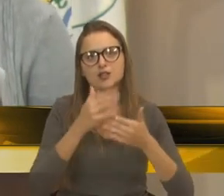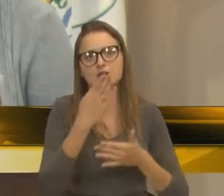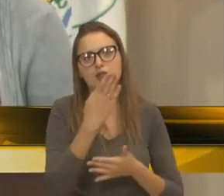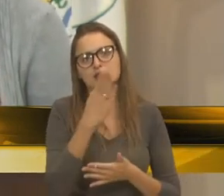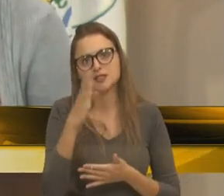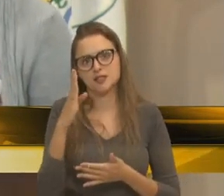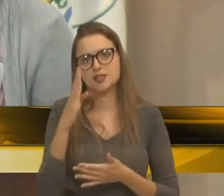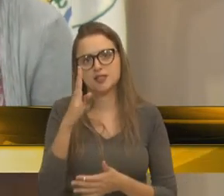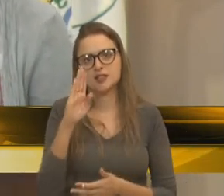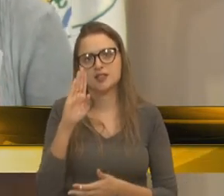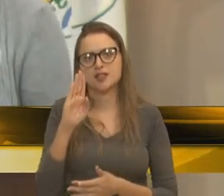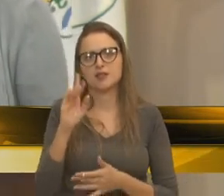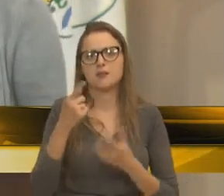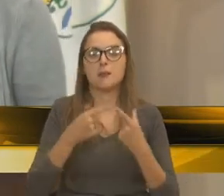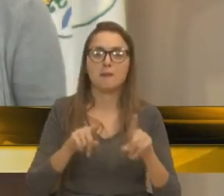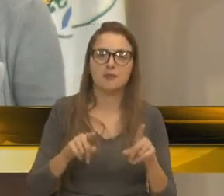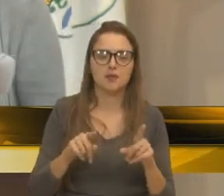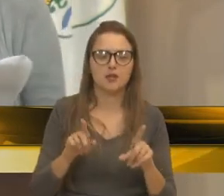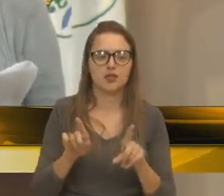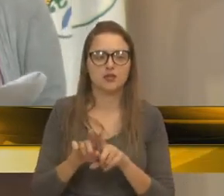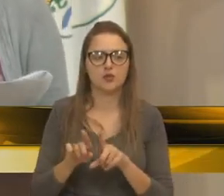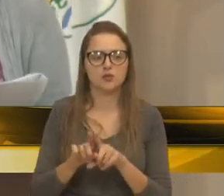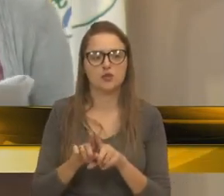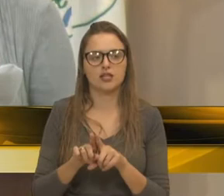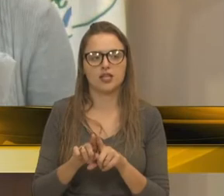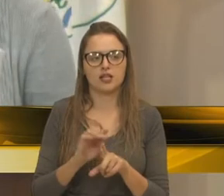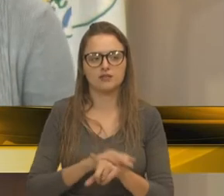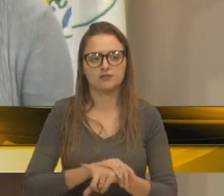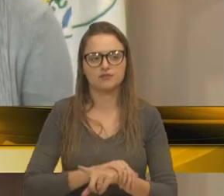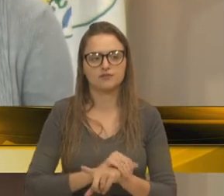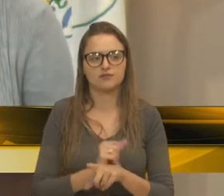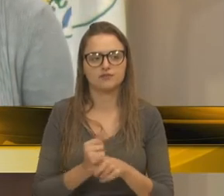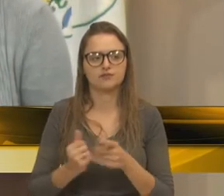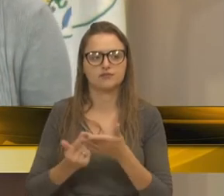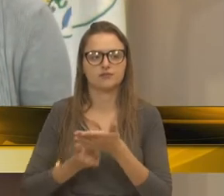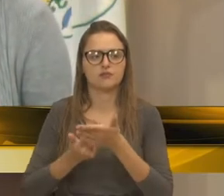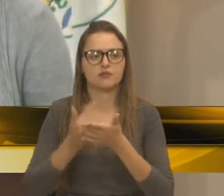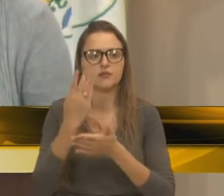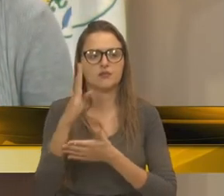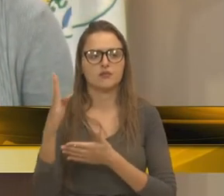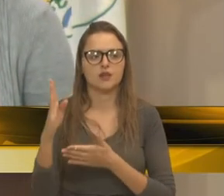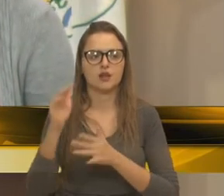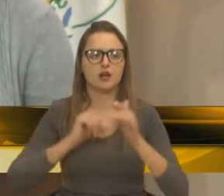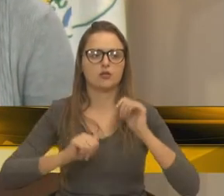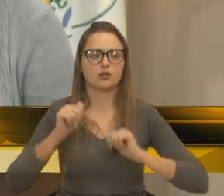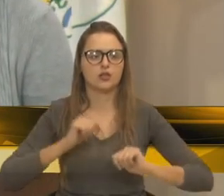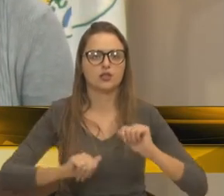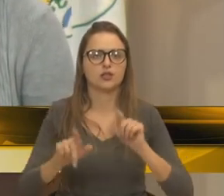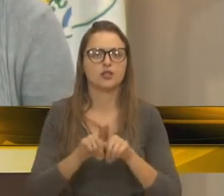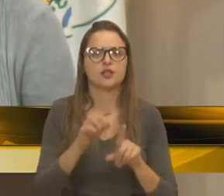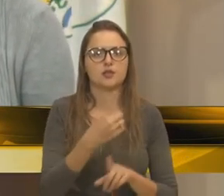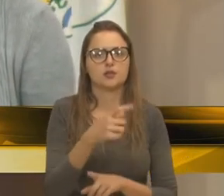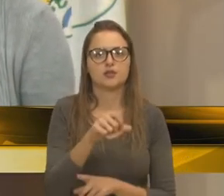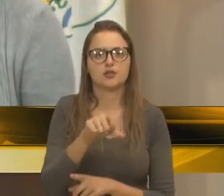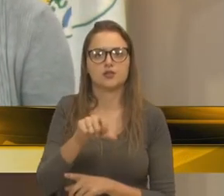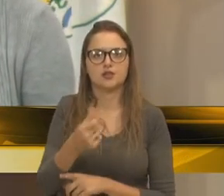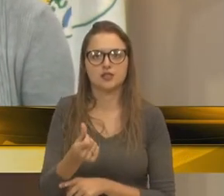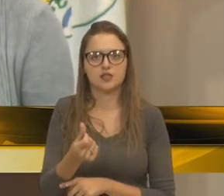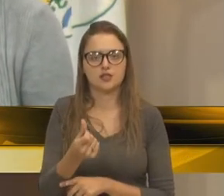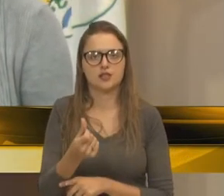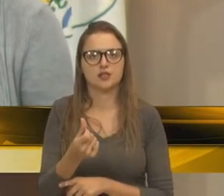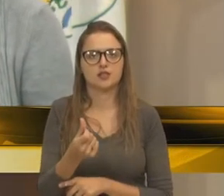bibliografias, mas distorcer para a proposta que se tem. Mas vamos lá. Eles citam então Louro, 96, né?